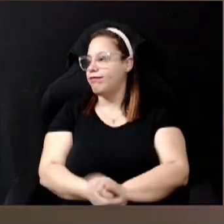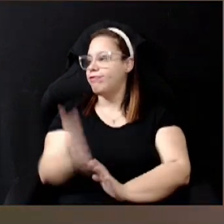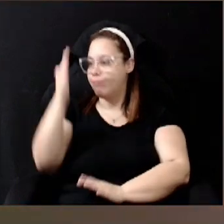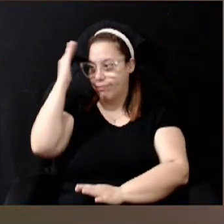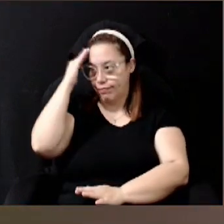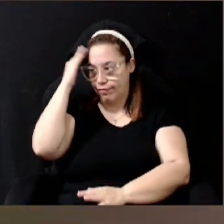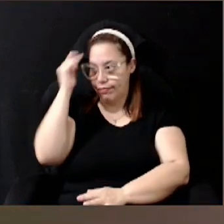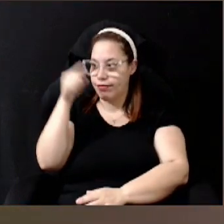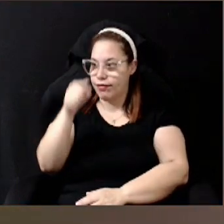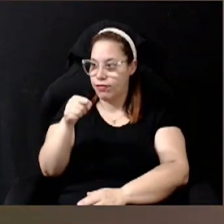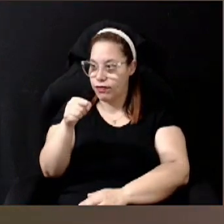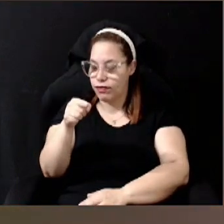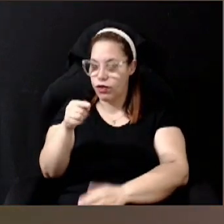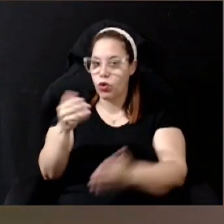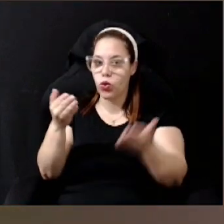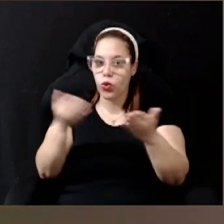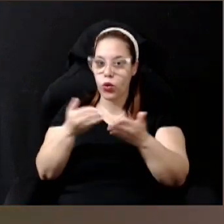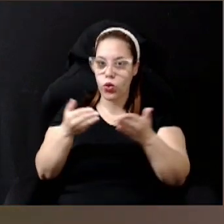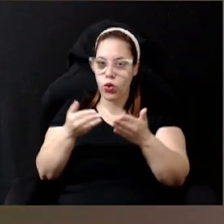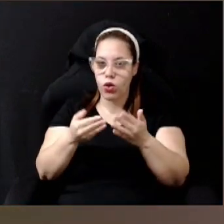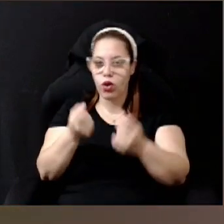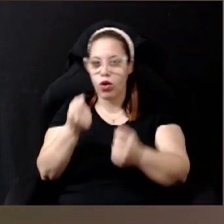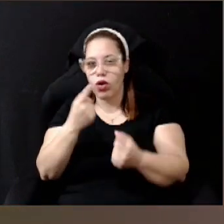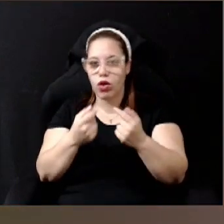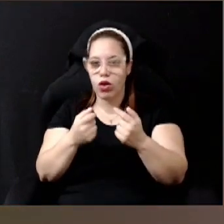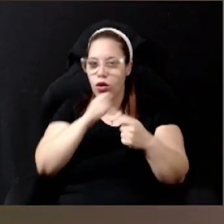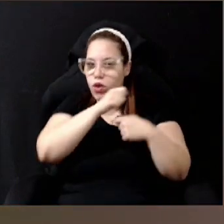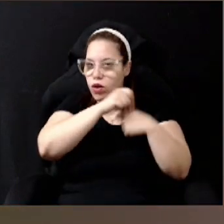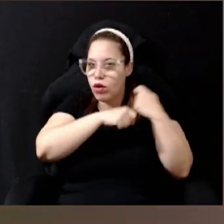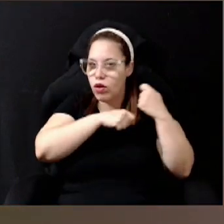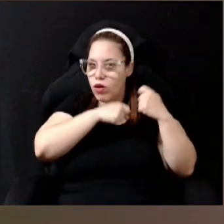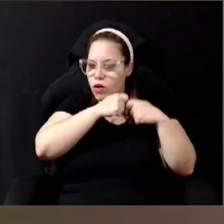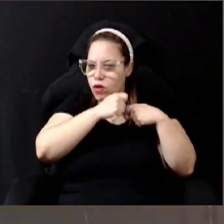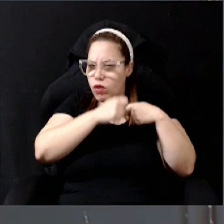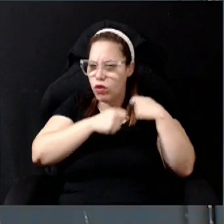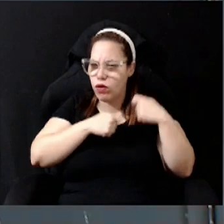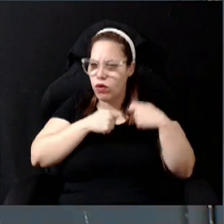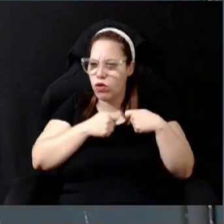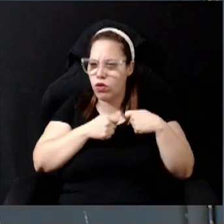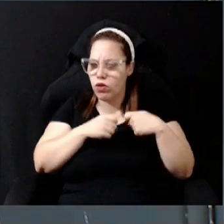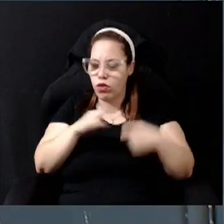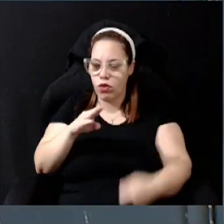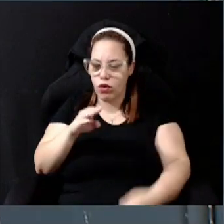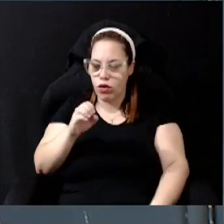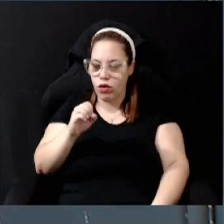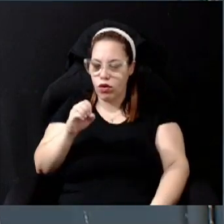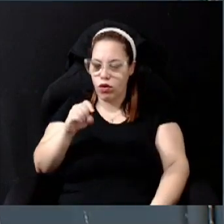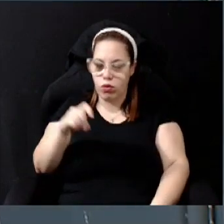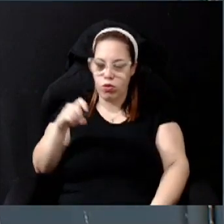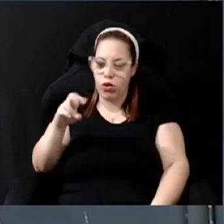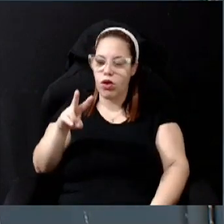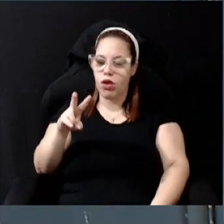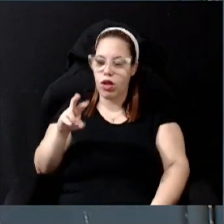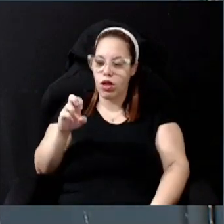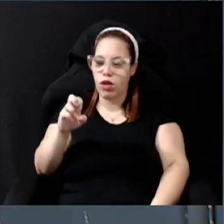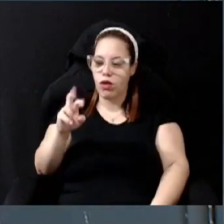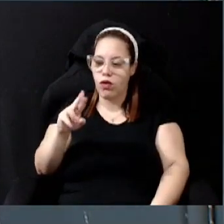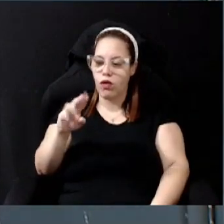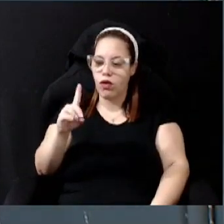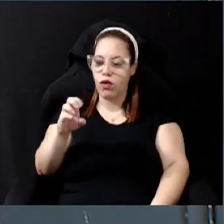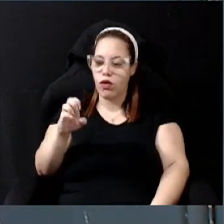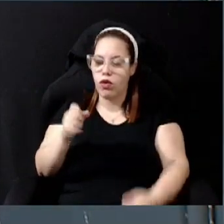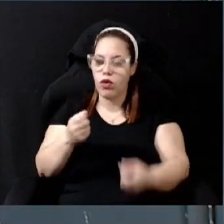quer dizer, hoje, quanto que é uma média de uma trança? Isso que você falou aqui, inclusive, é box braid? Sim. Qual que é a média de preço? O preço